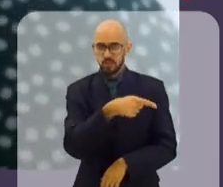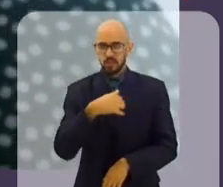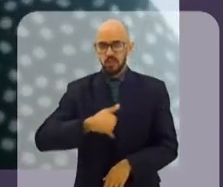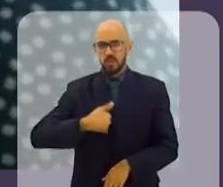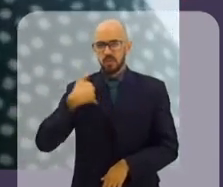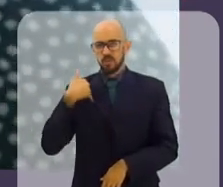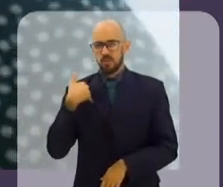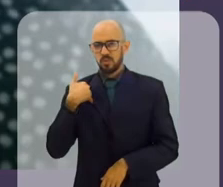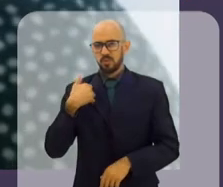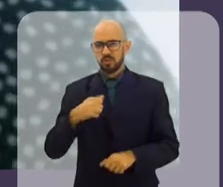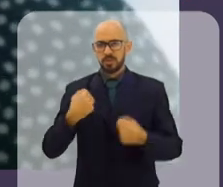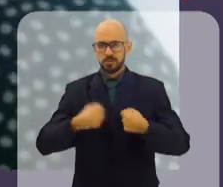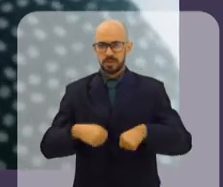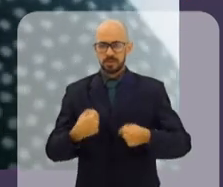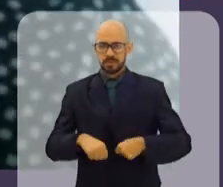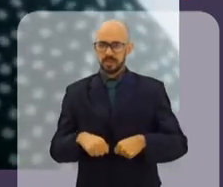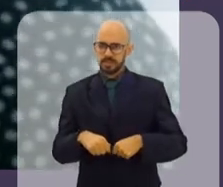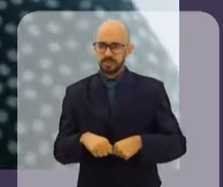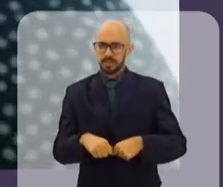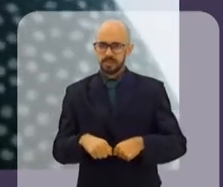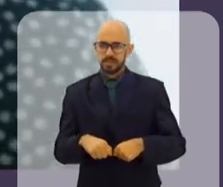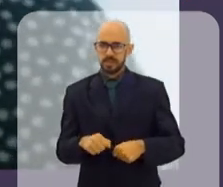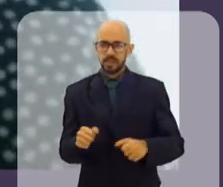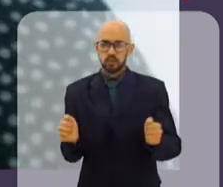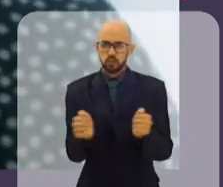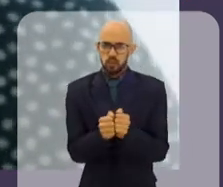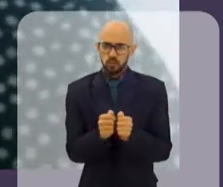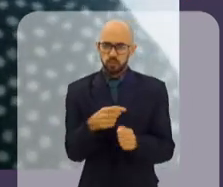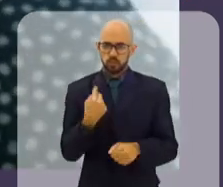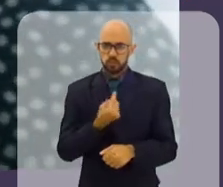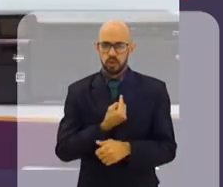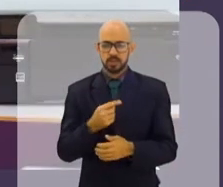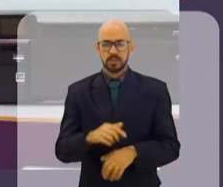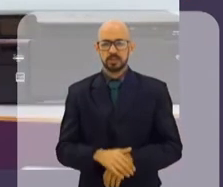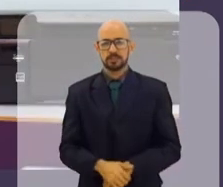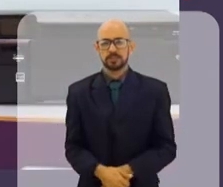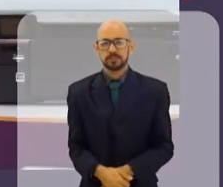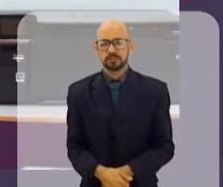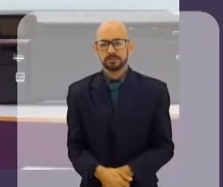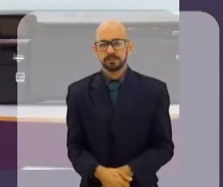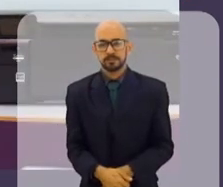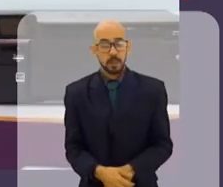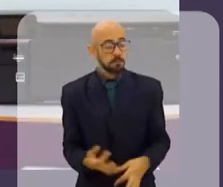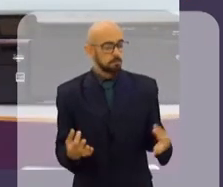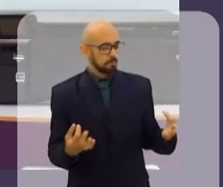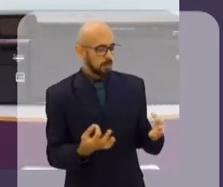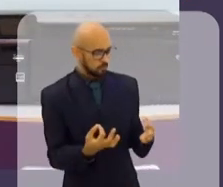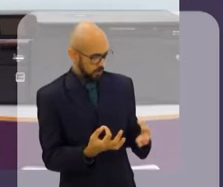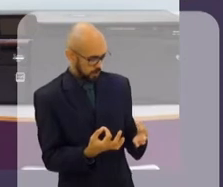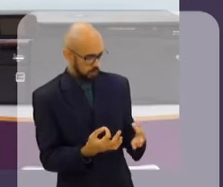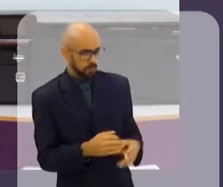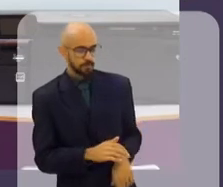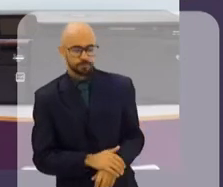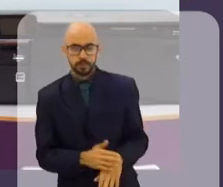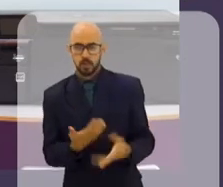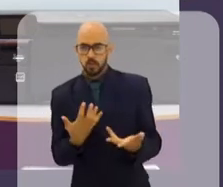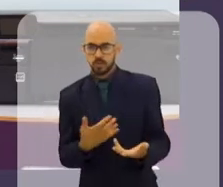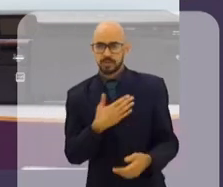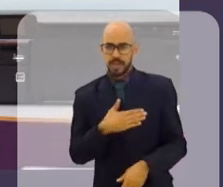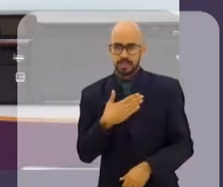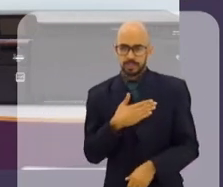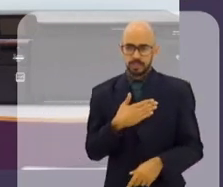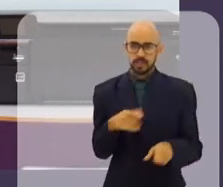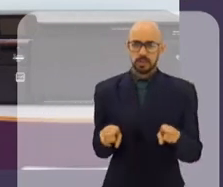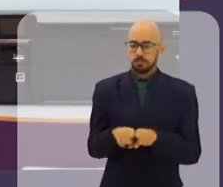tem que se orgulhar de ter você, né, ter vocês conosco, entendeu? Perfeito. E eu